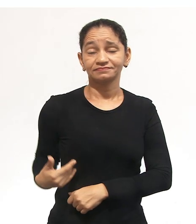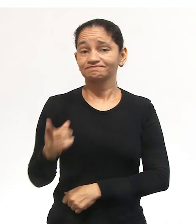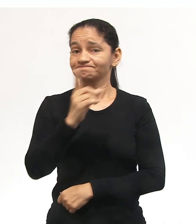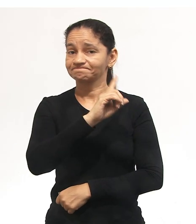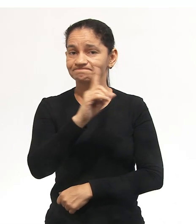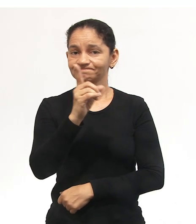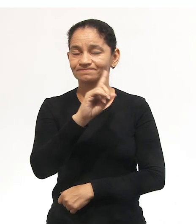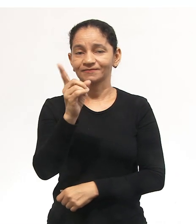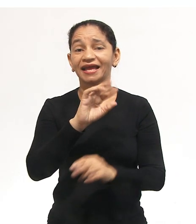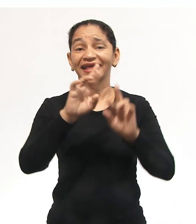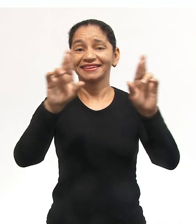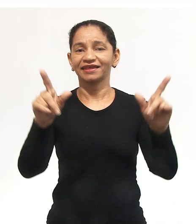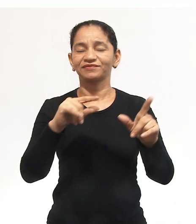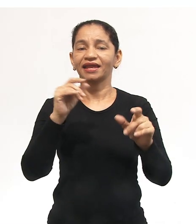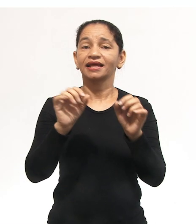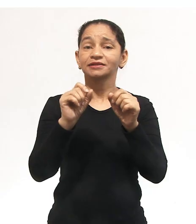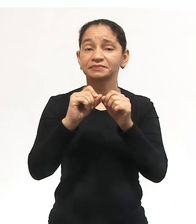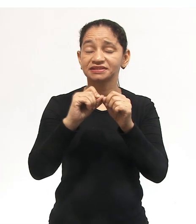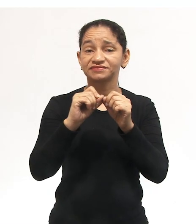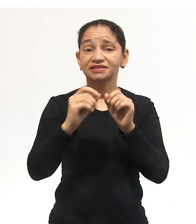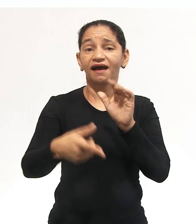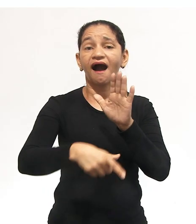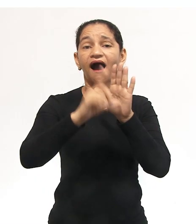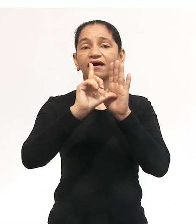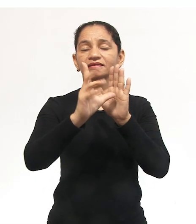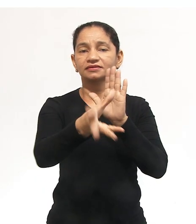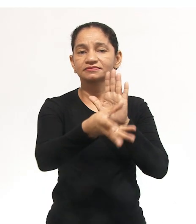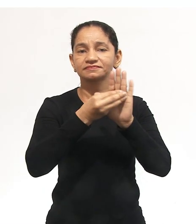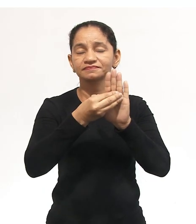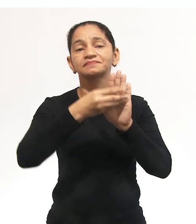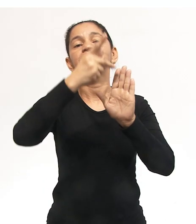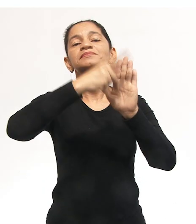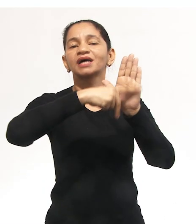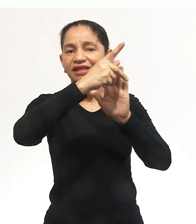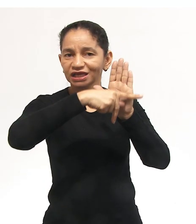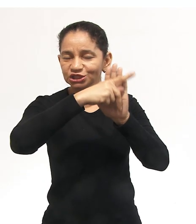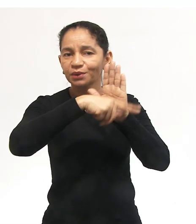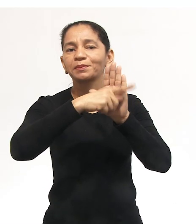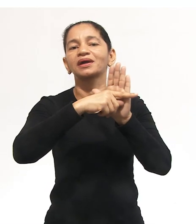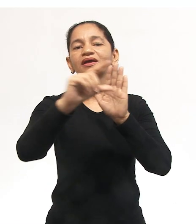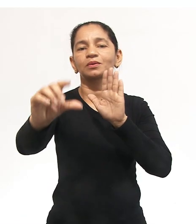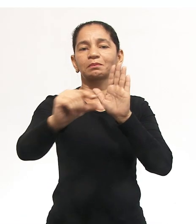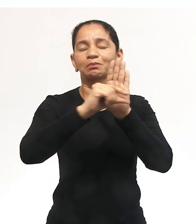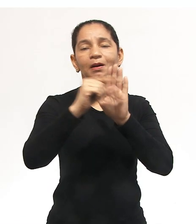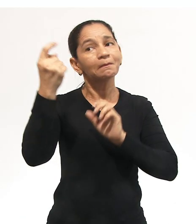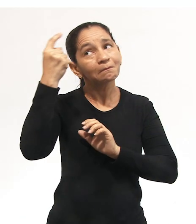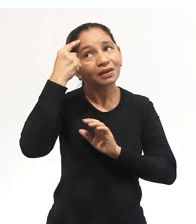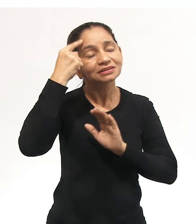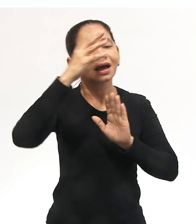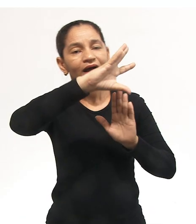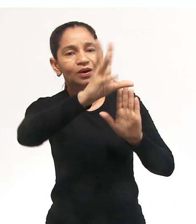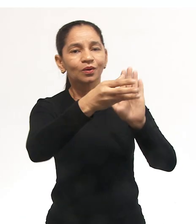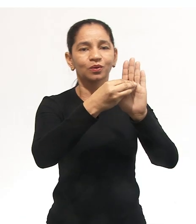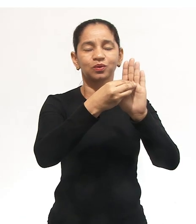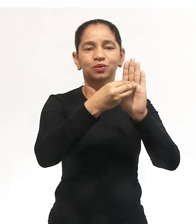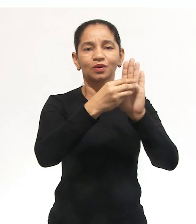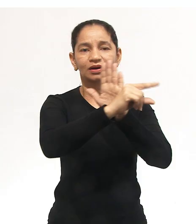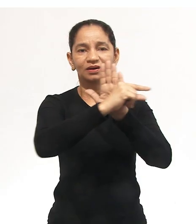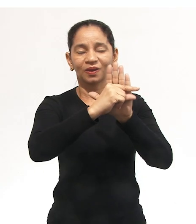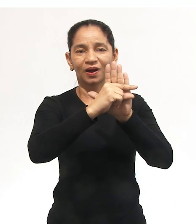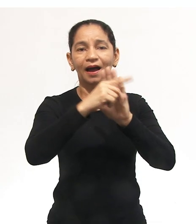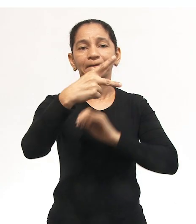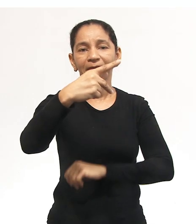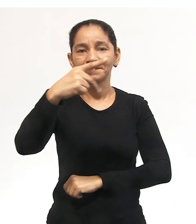ele não pode fazer uma despesa, né, dentro do órgão dele, sem considerar esse tipo de despesas no